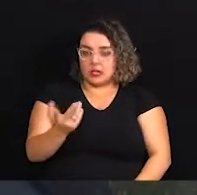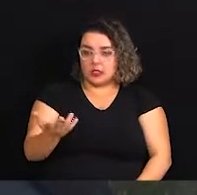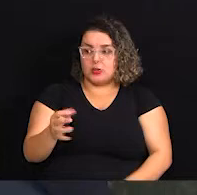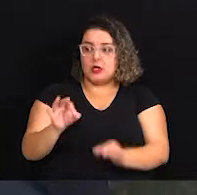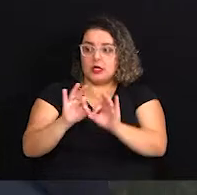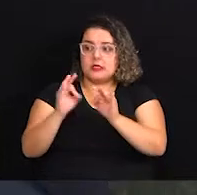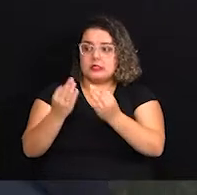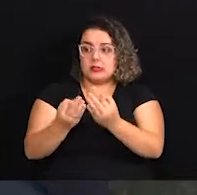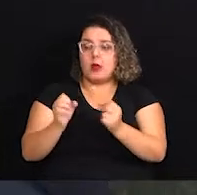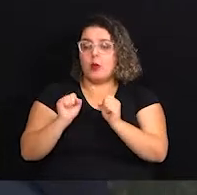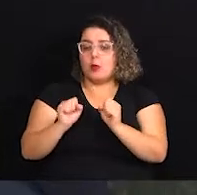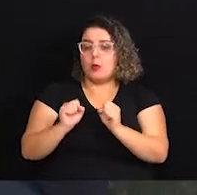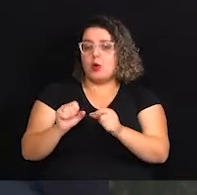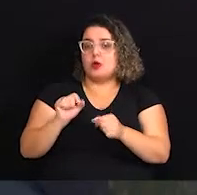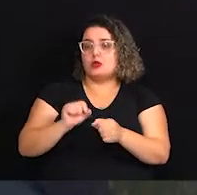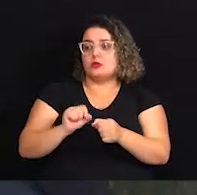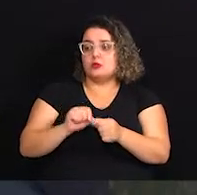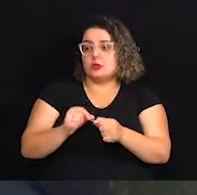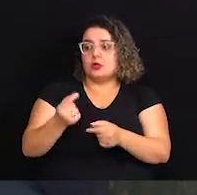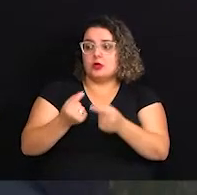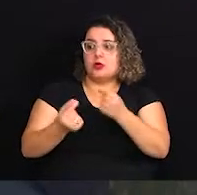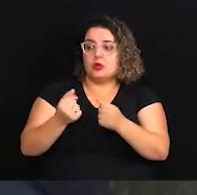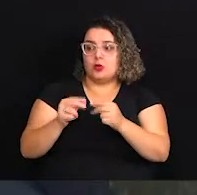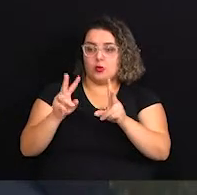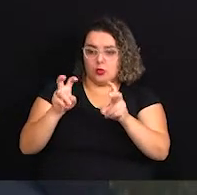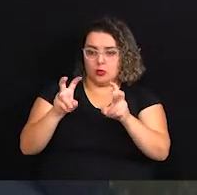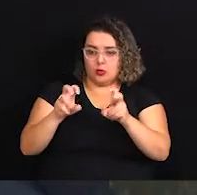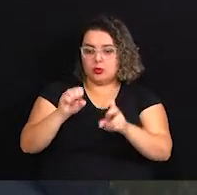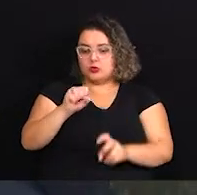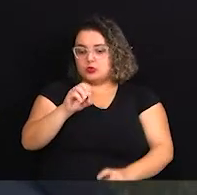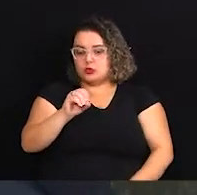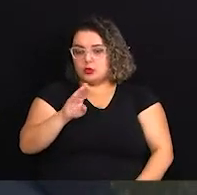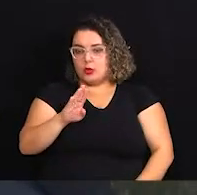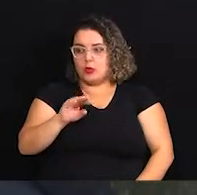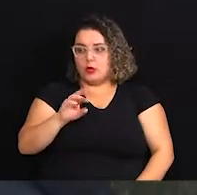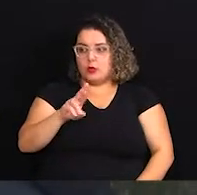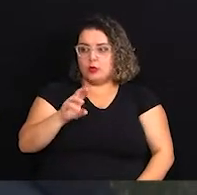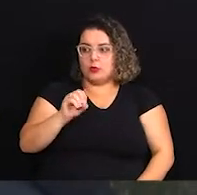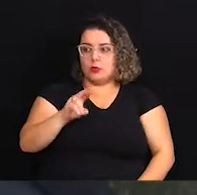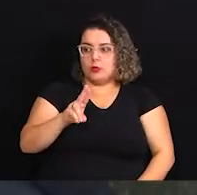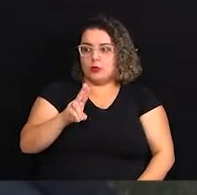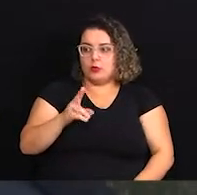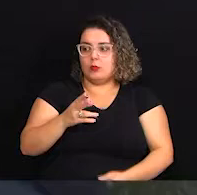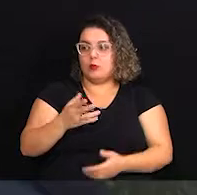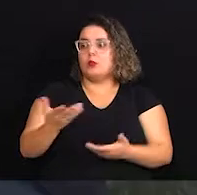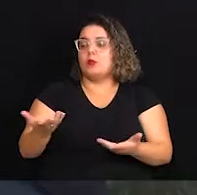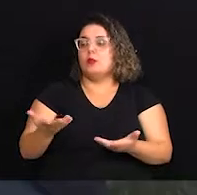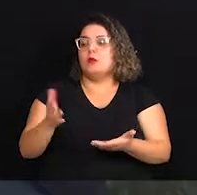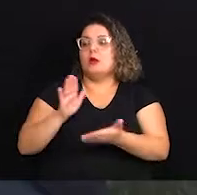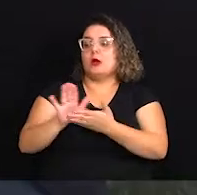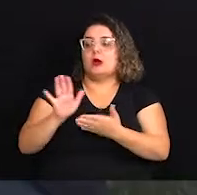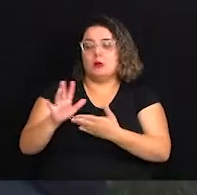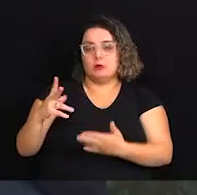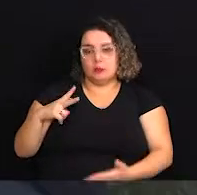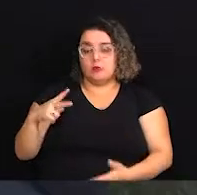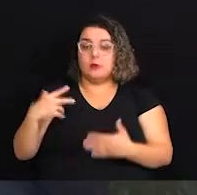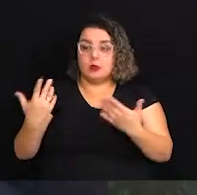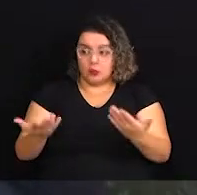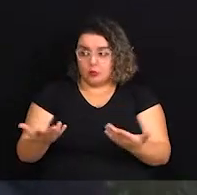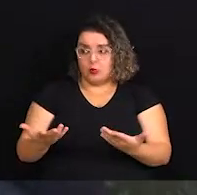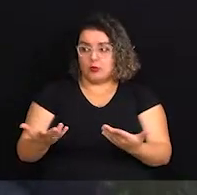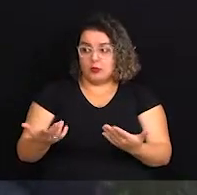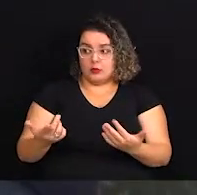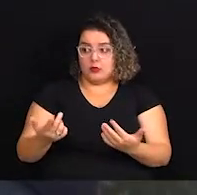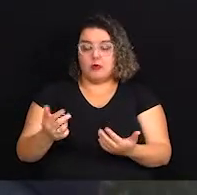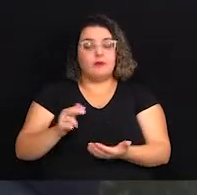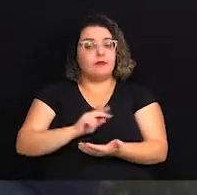essa família pode fazer aí com esse dinheirinho que sobrou para as despesas pessoais agora? Pois é, o que